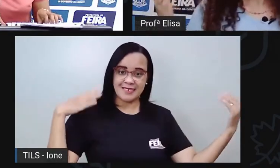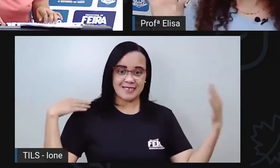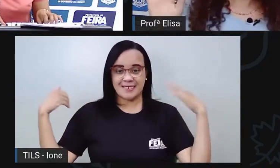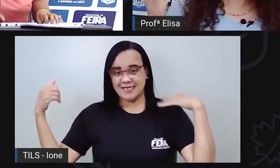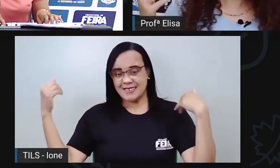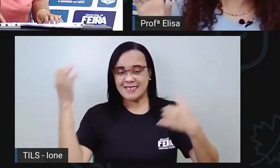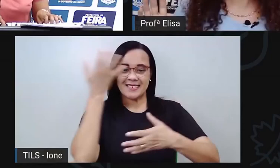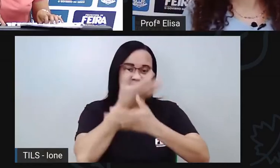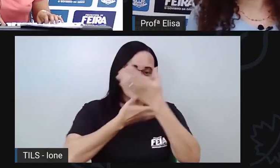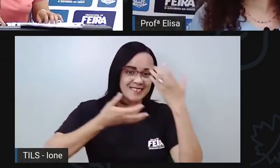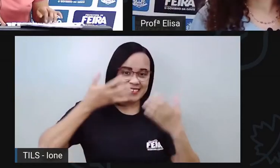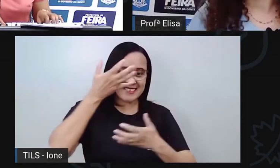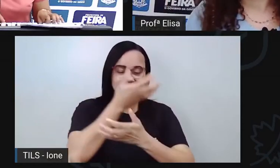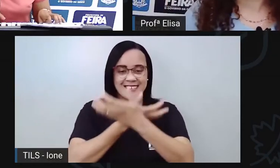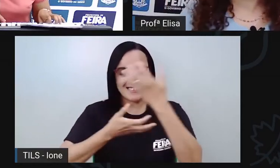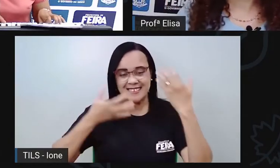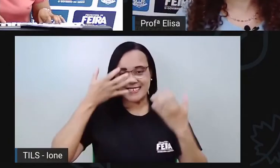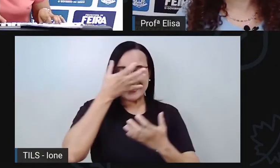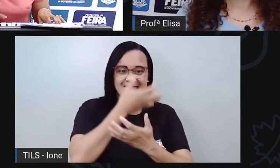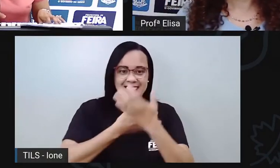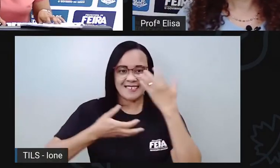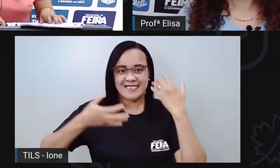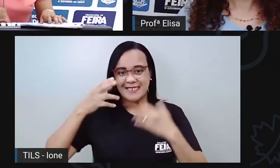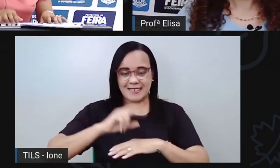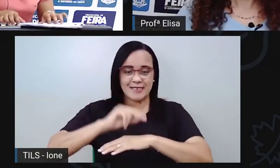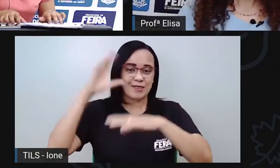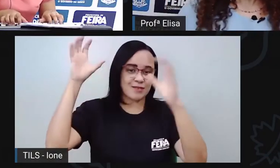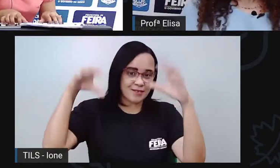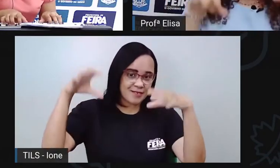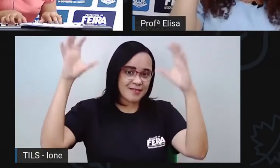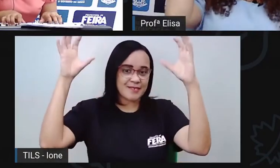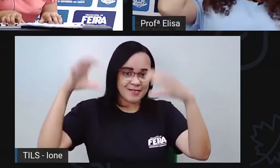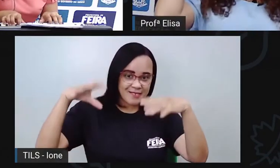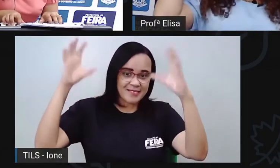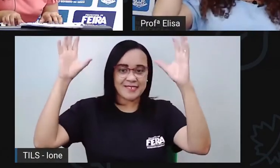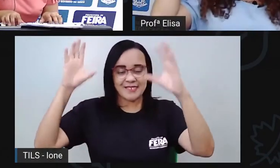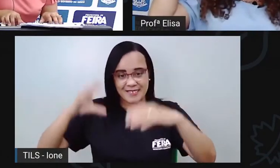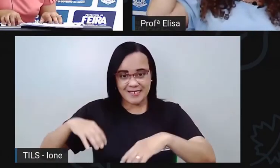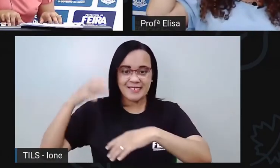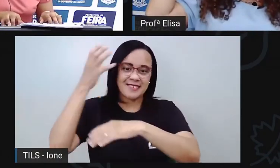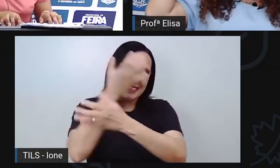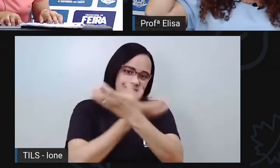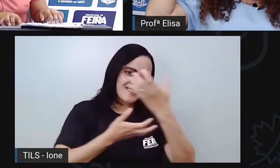laiá ele canta quando vai chover